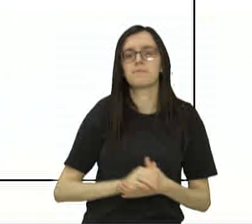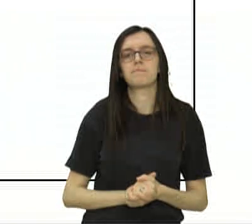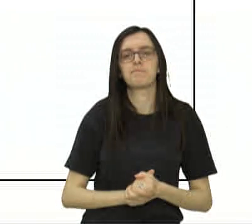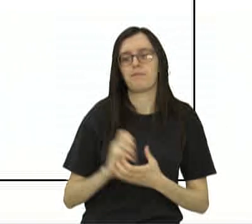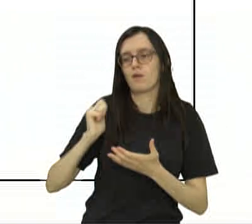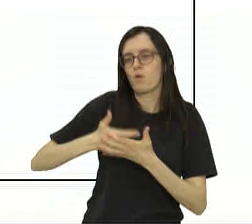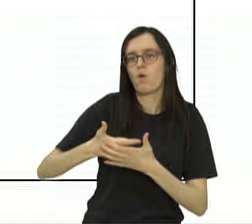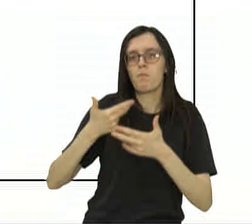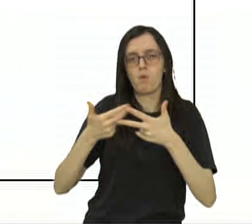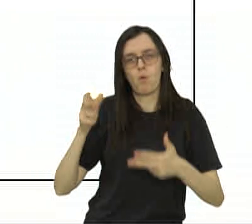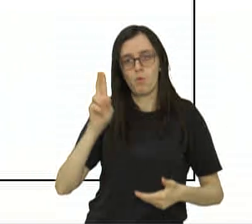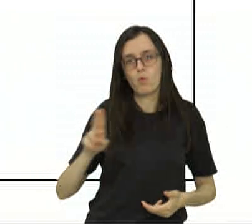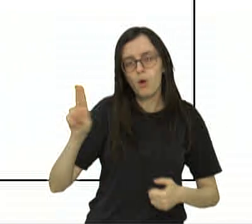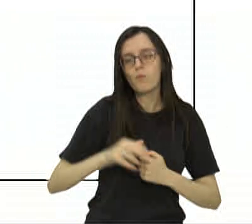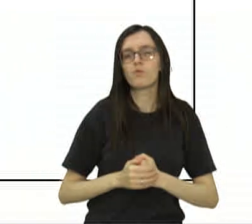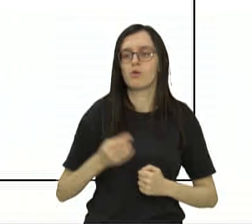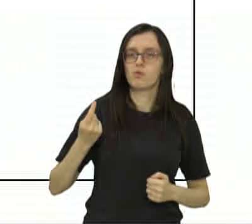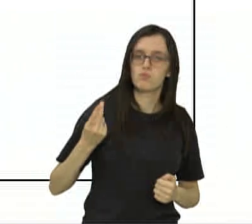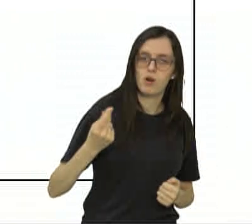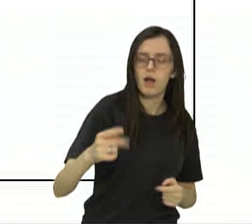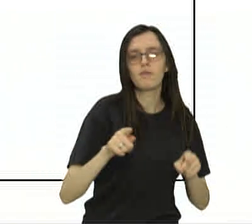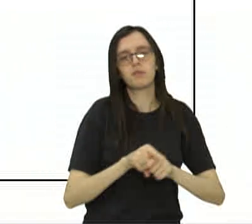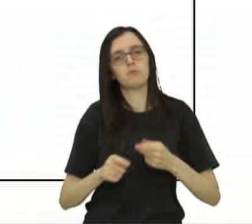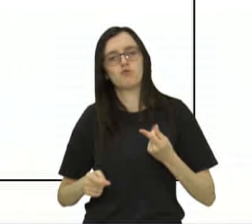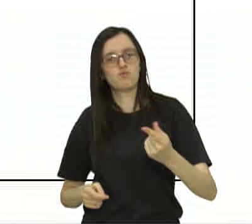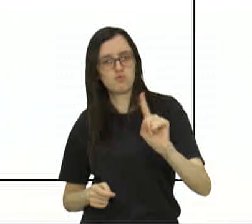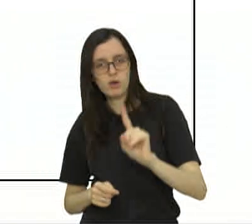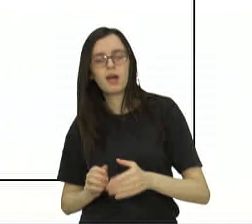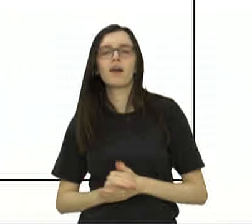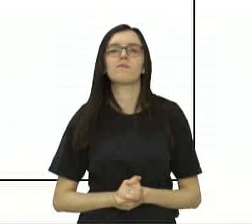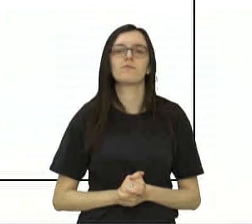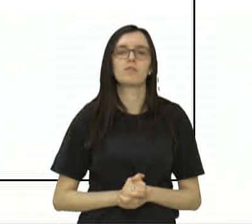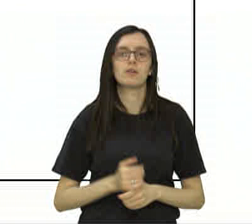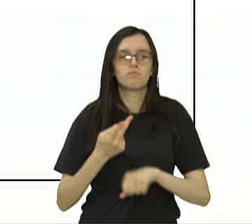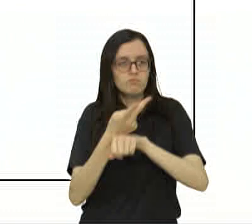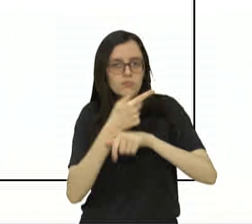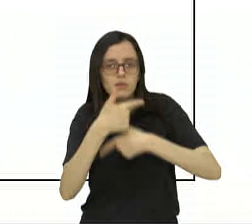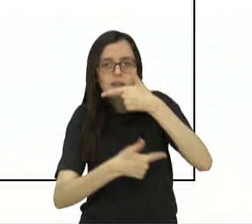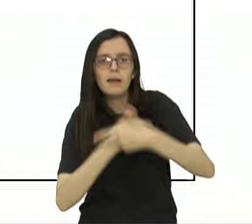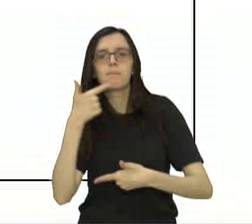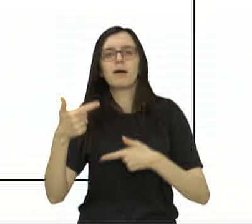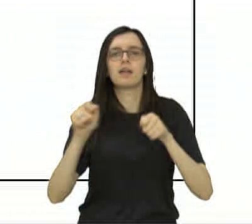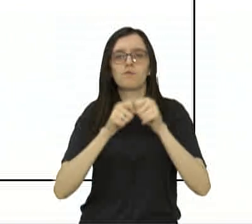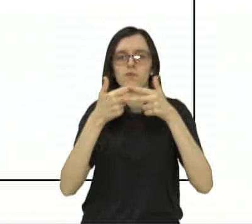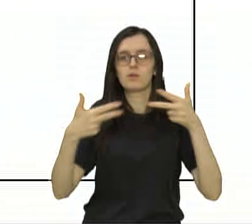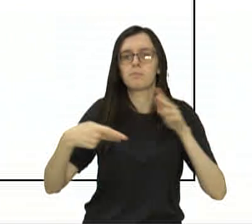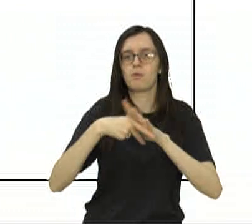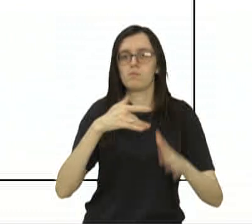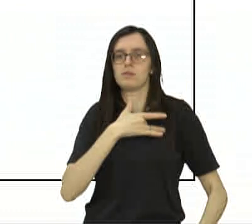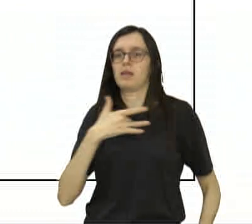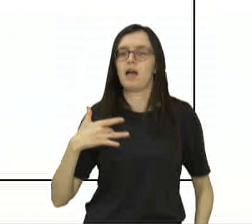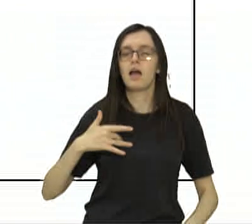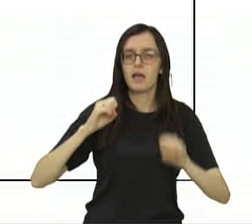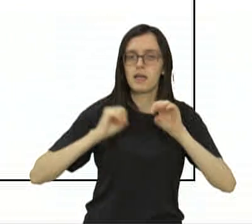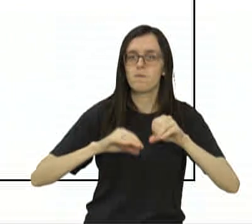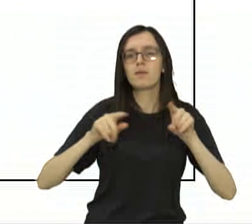compras de bens de consumo, duráveis e não duráveis, busca de trabalho, procura de serviços de saúde, educação e prestação de